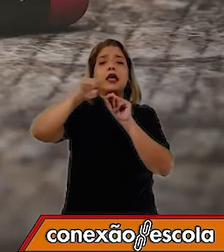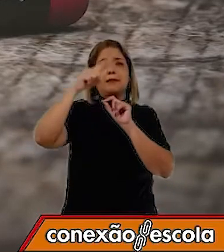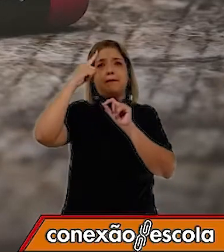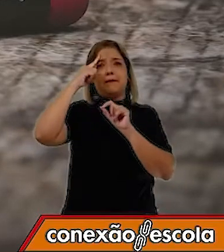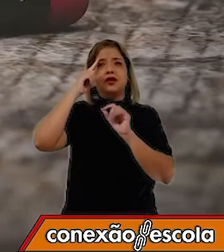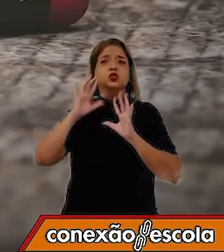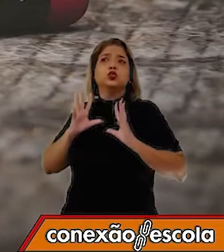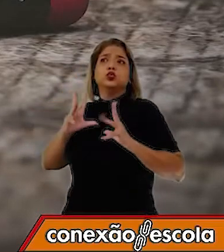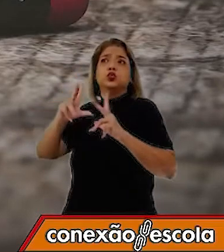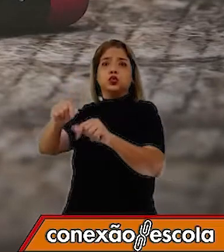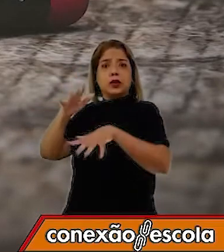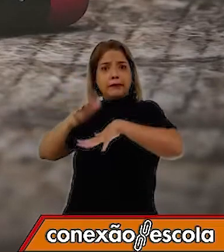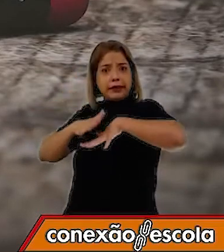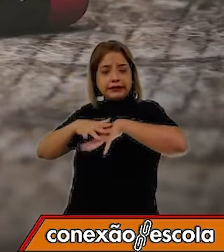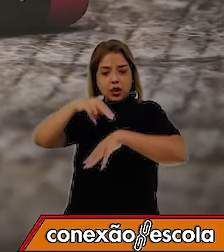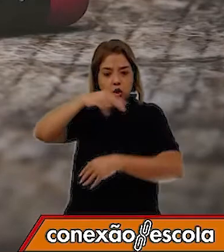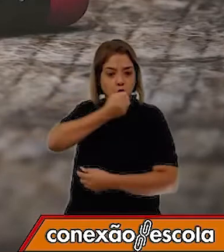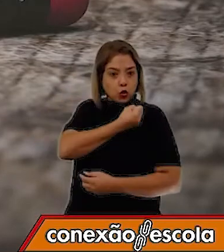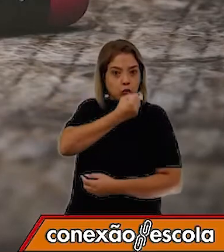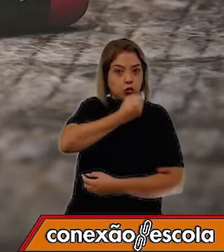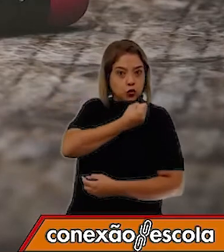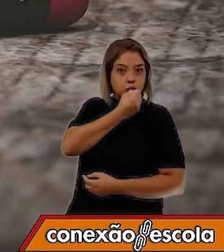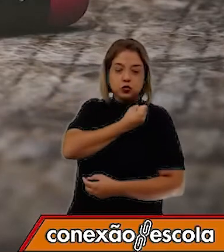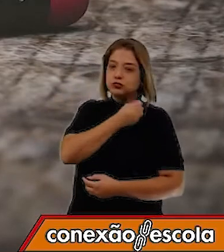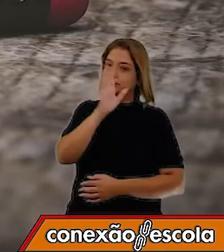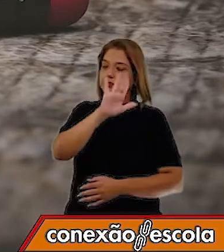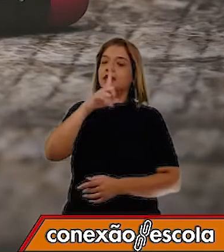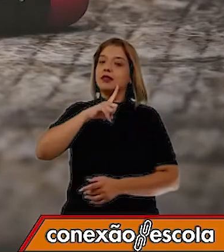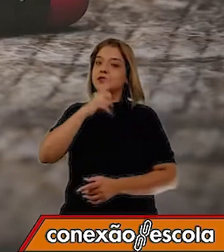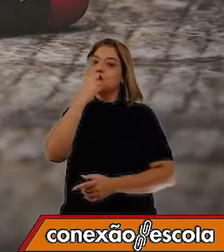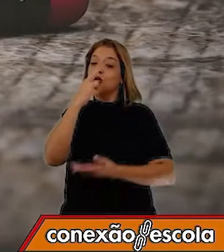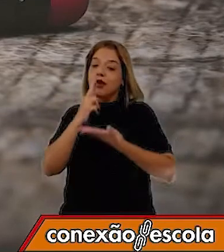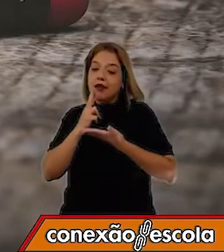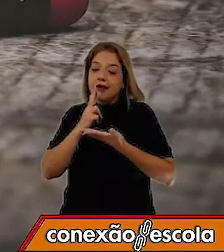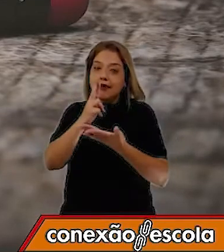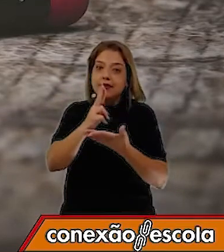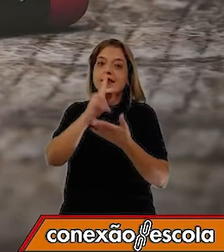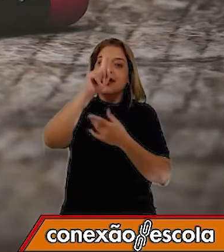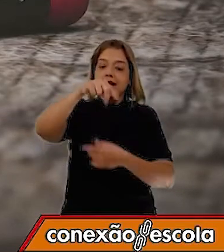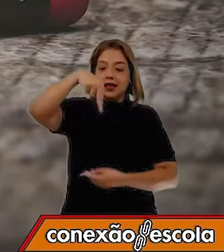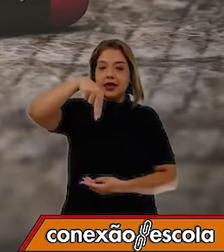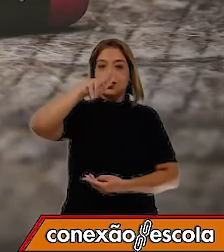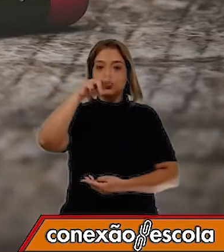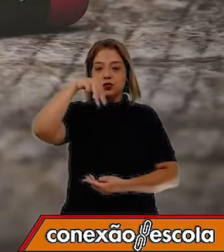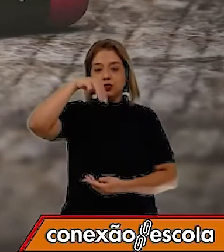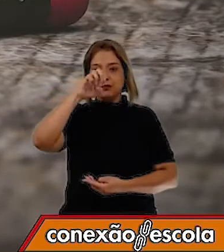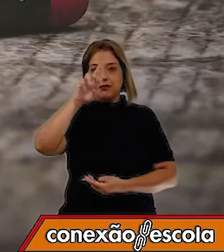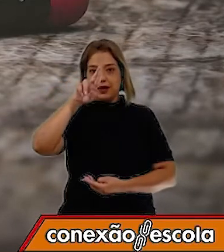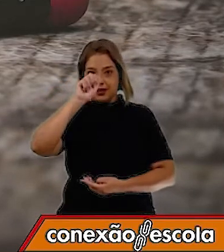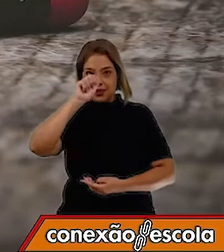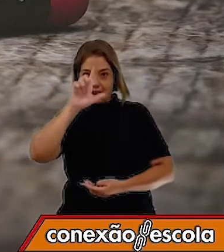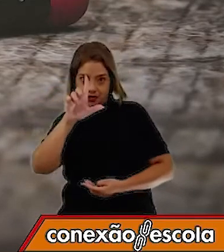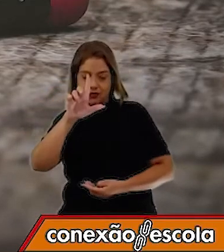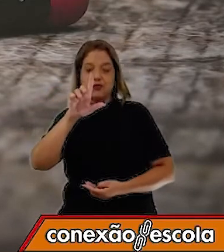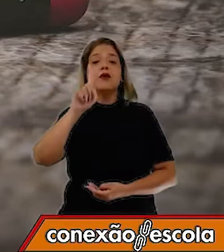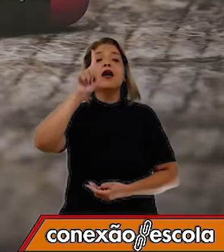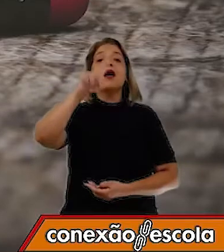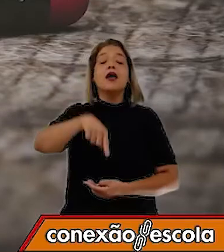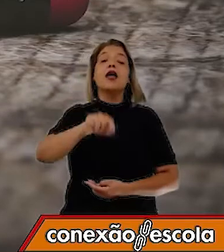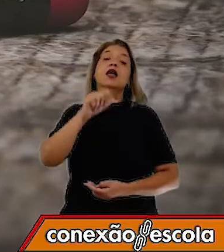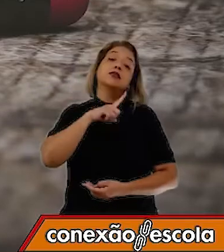número. Mas o número ele tem um representante, que é o numeral. E ele é formado